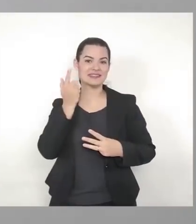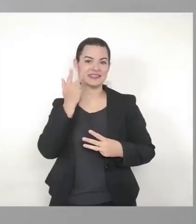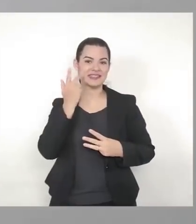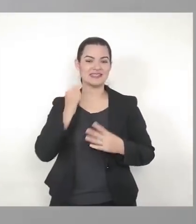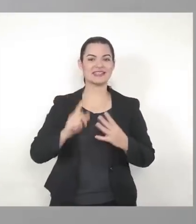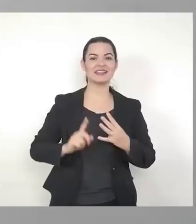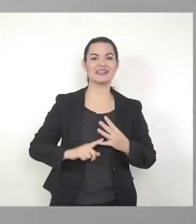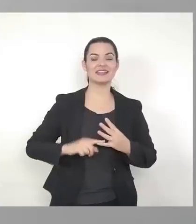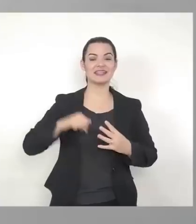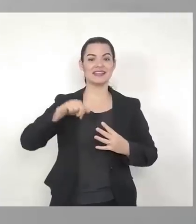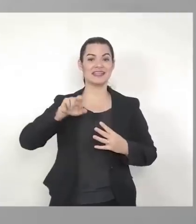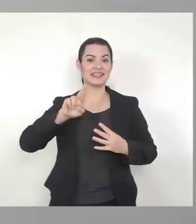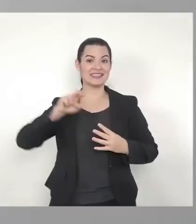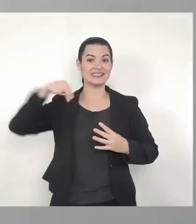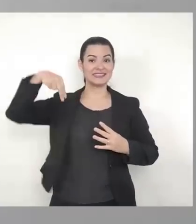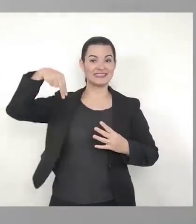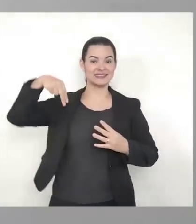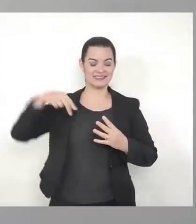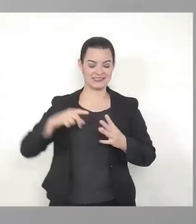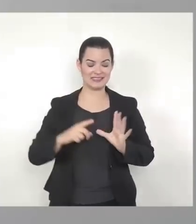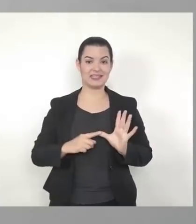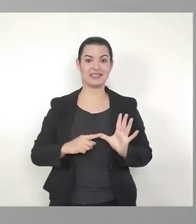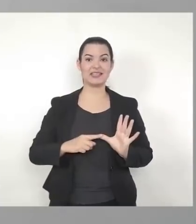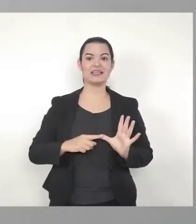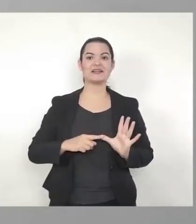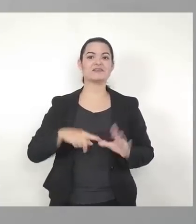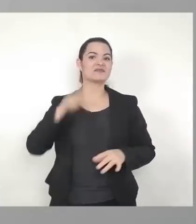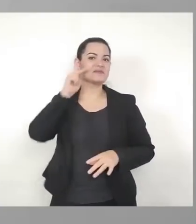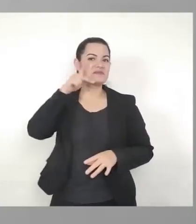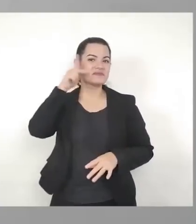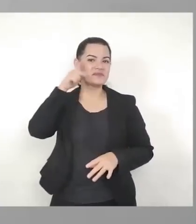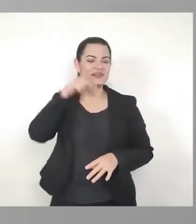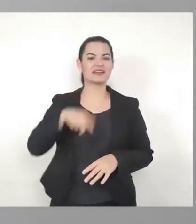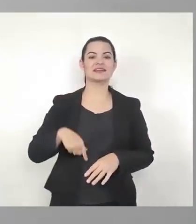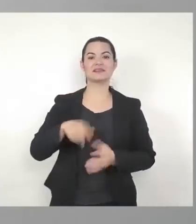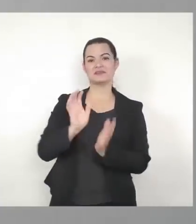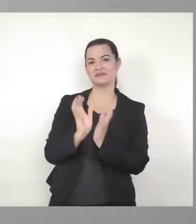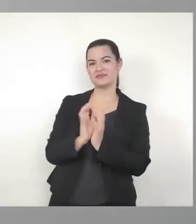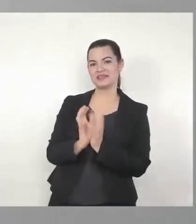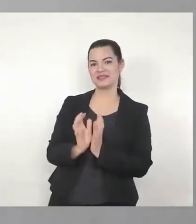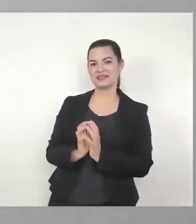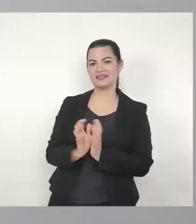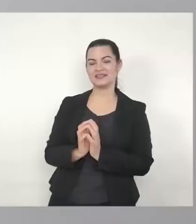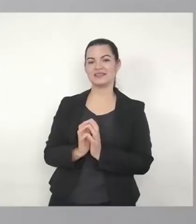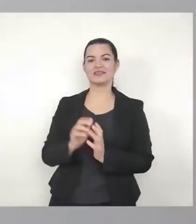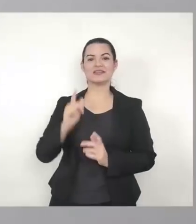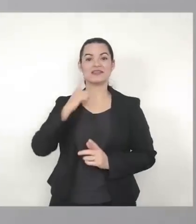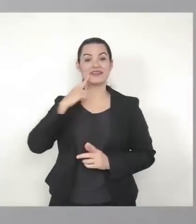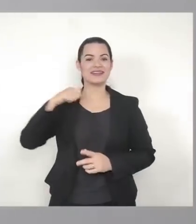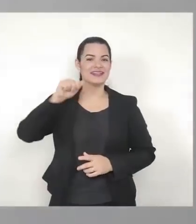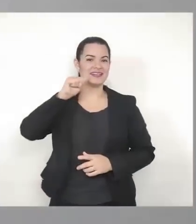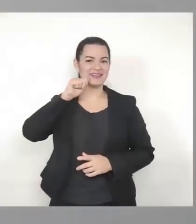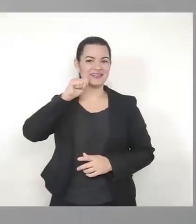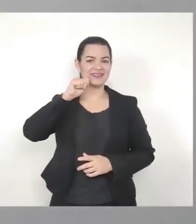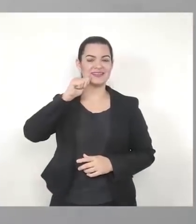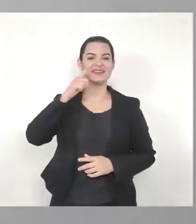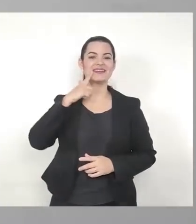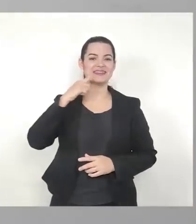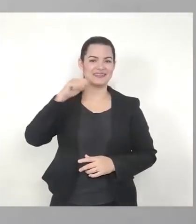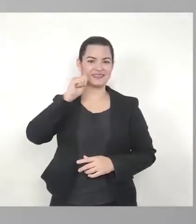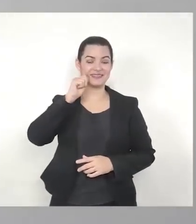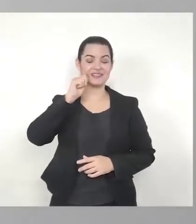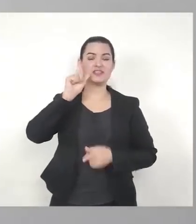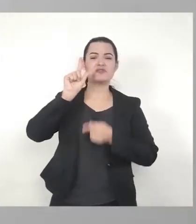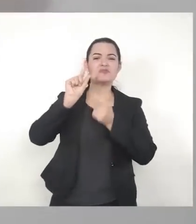cantinho, ó, Rio Grande do Norte, Paraíba, Pernambuco, Alagoas, aqui bem